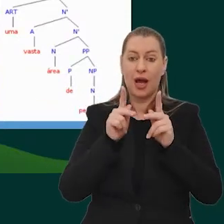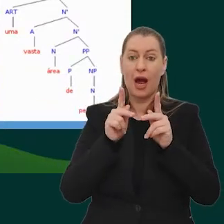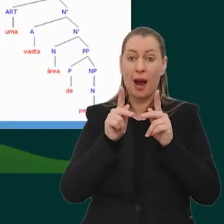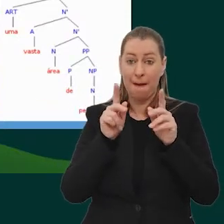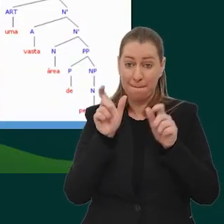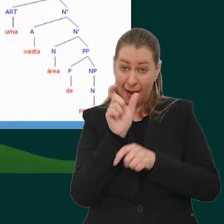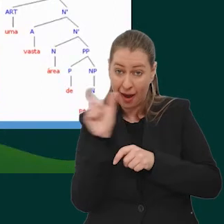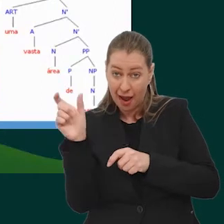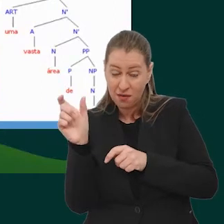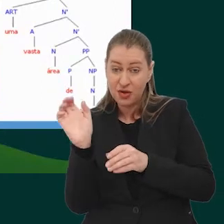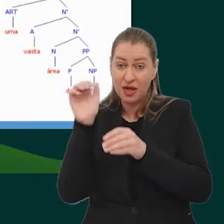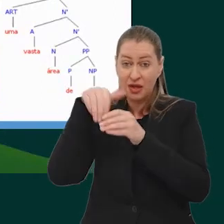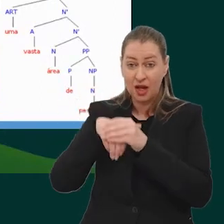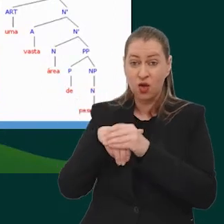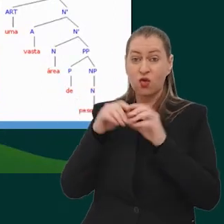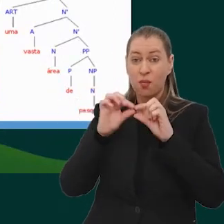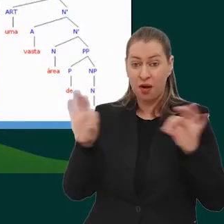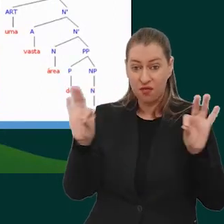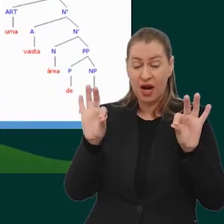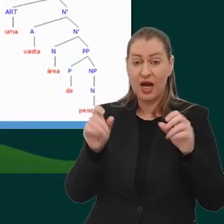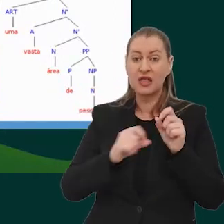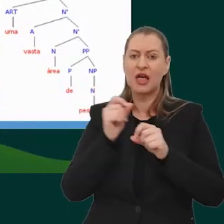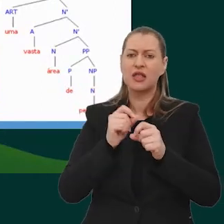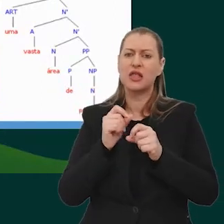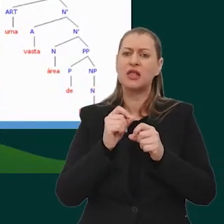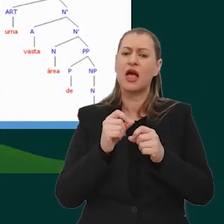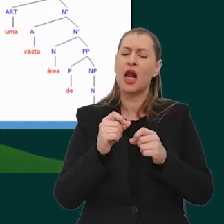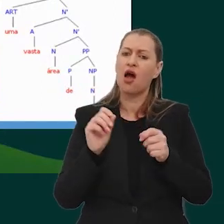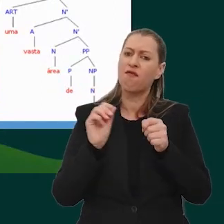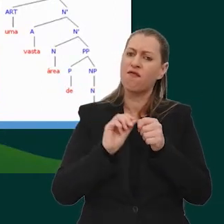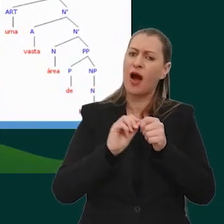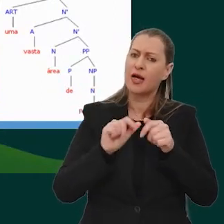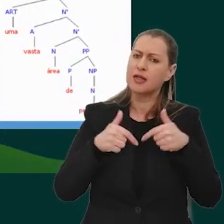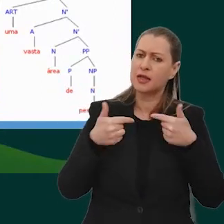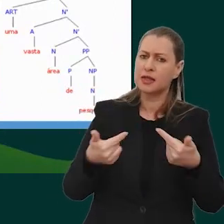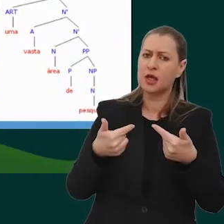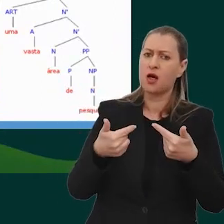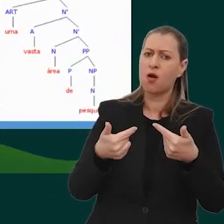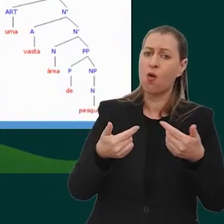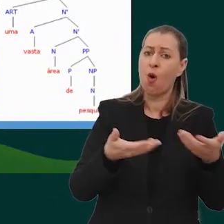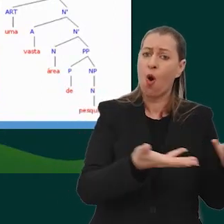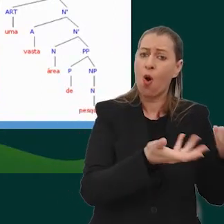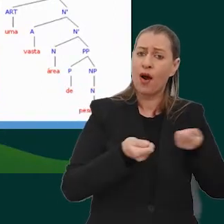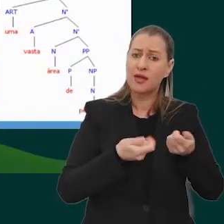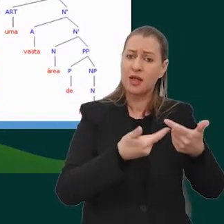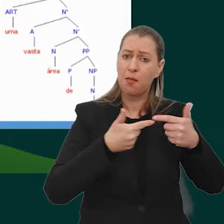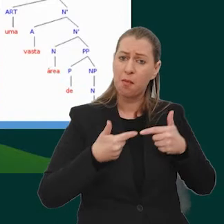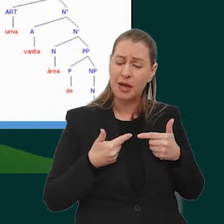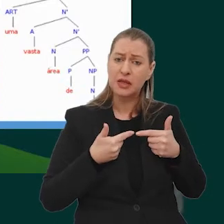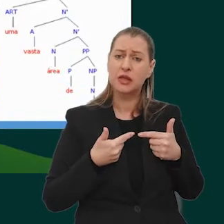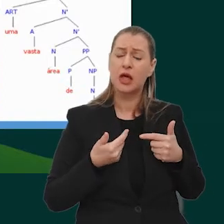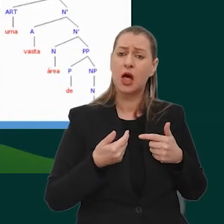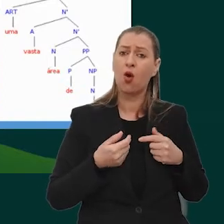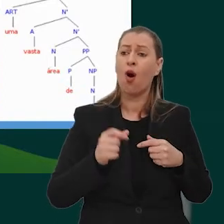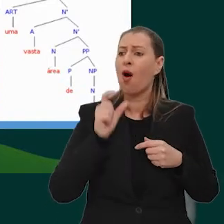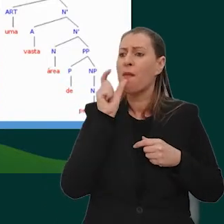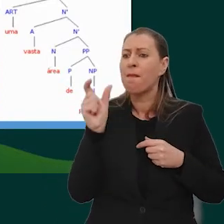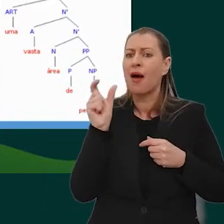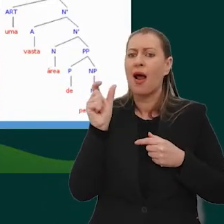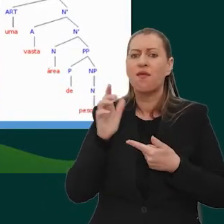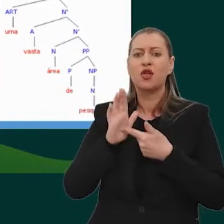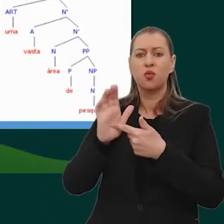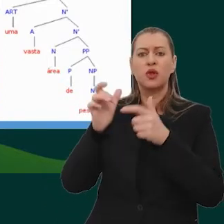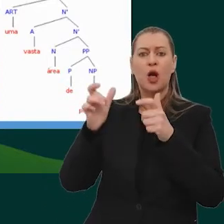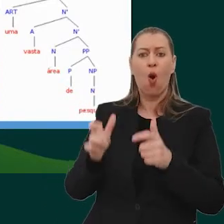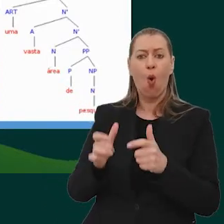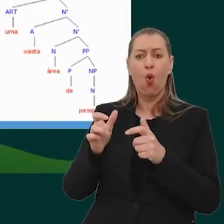uma ação, às vezes ela vai receber uma ação, às vezes ela é só uma palavra que vai situar em algum momento do aquele espaço